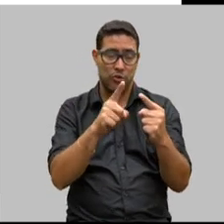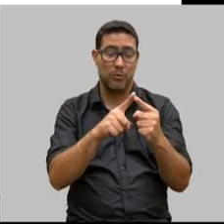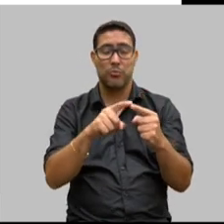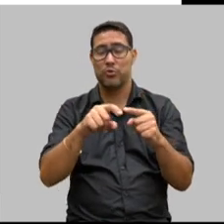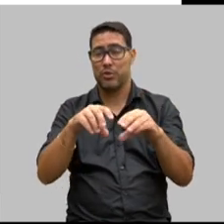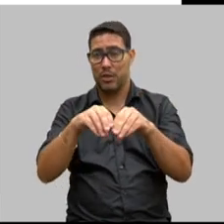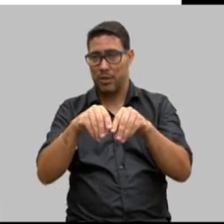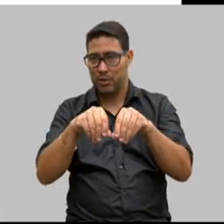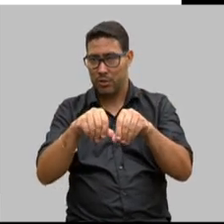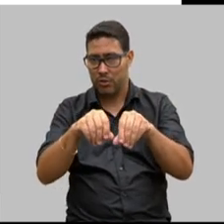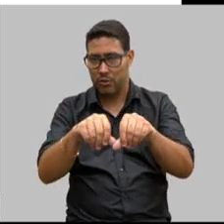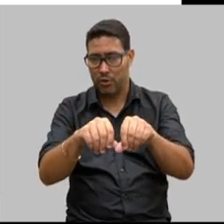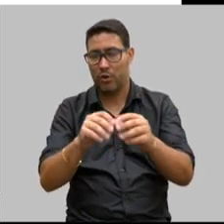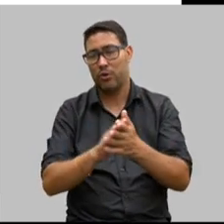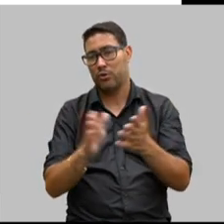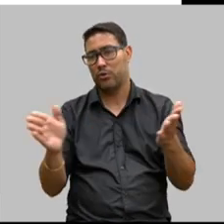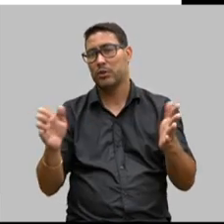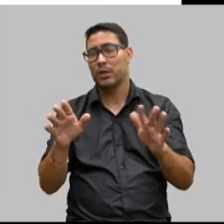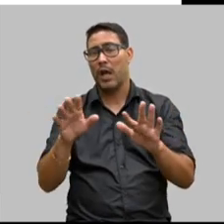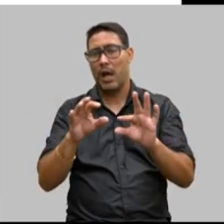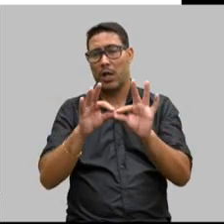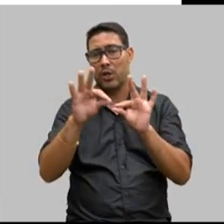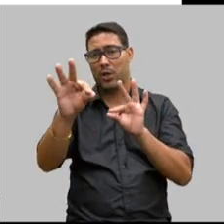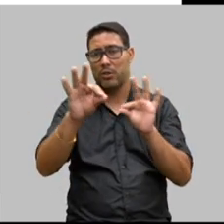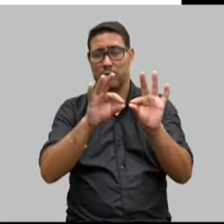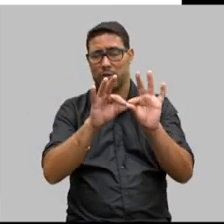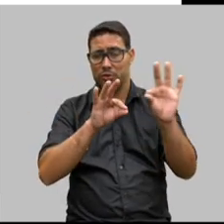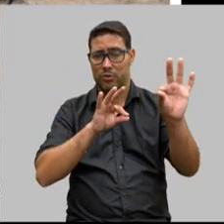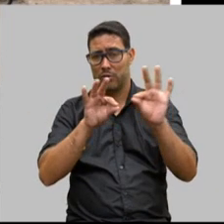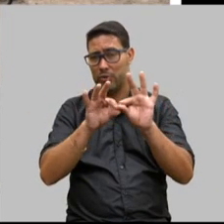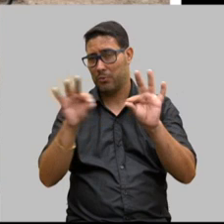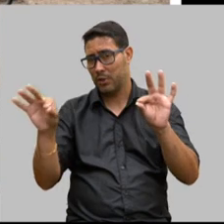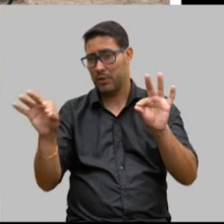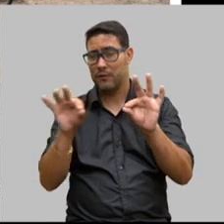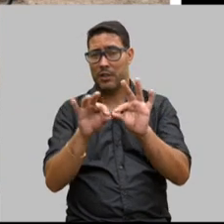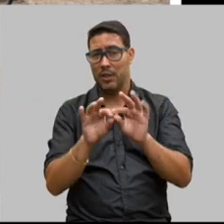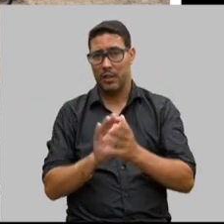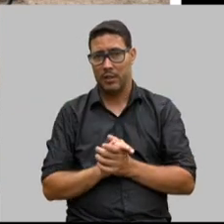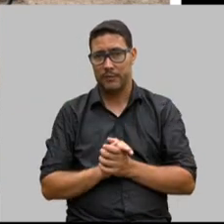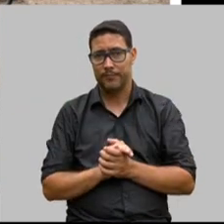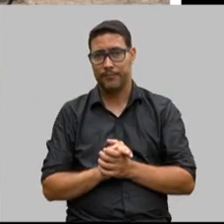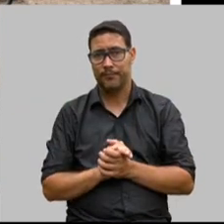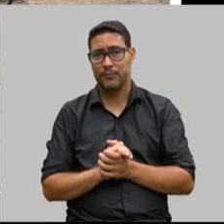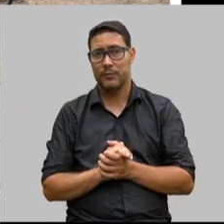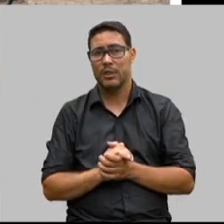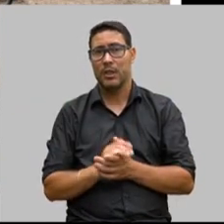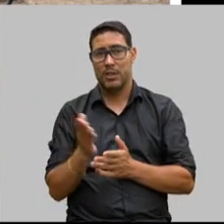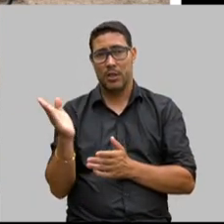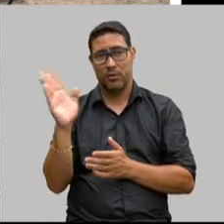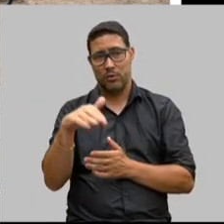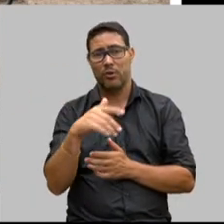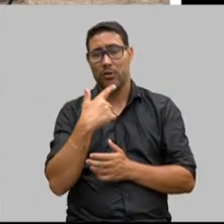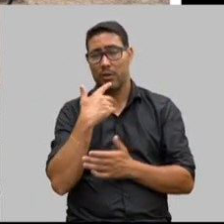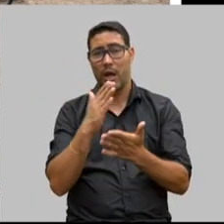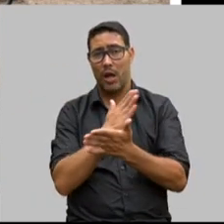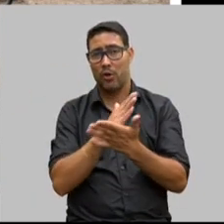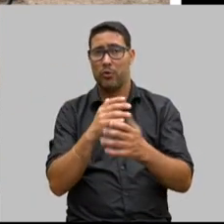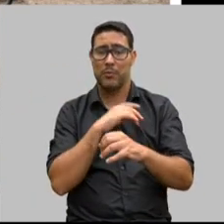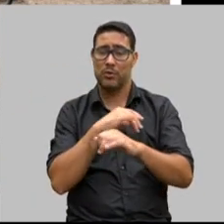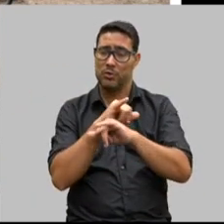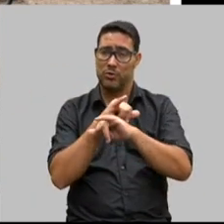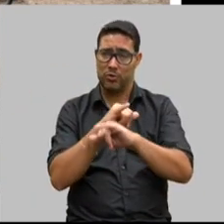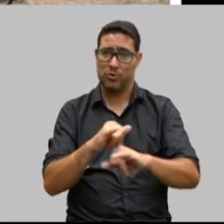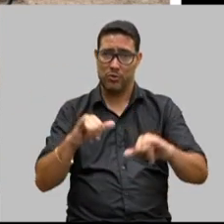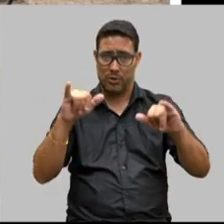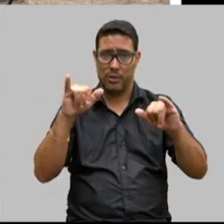Nós vamos ser mais vulneráveis à desertificação. Inclusive, eu trouxe para vocês as notícias de